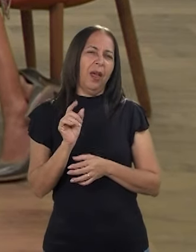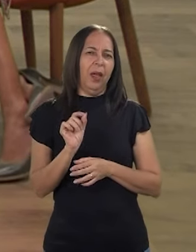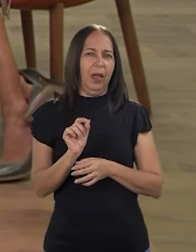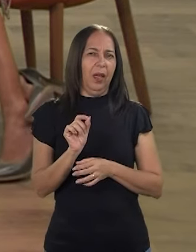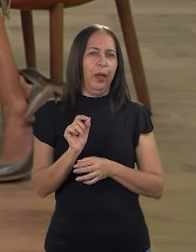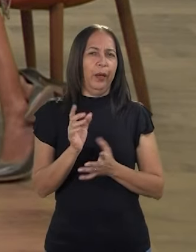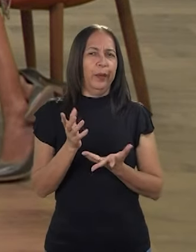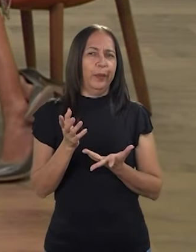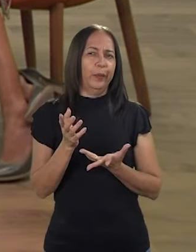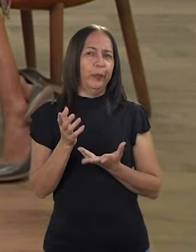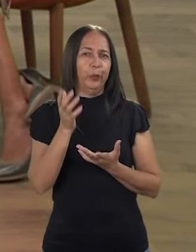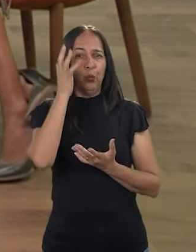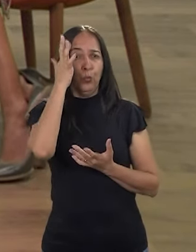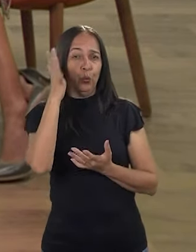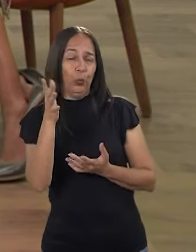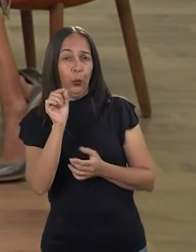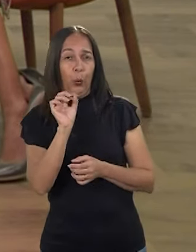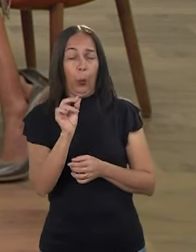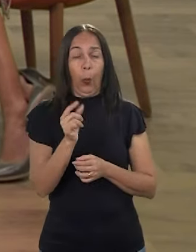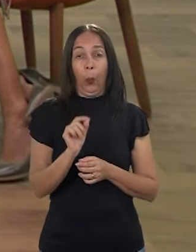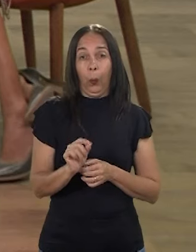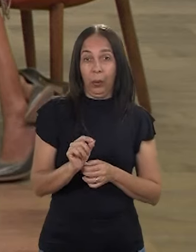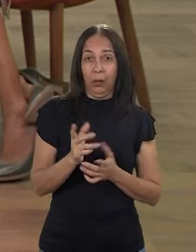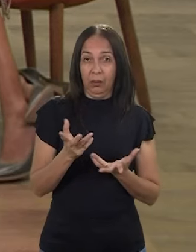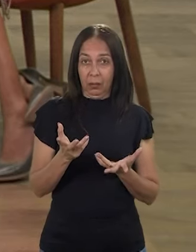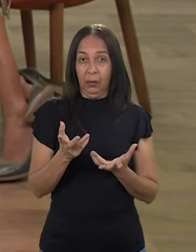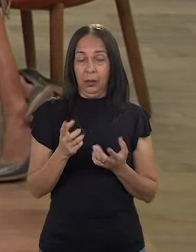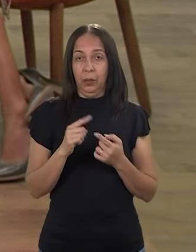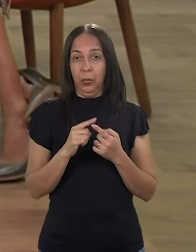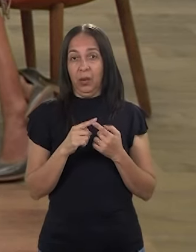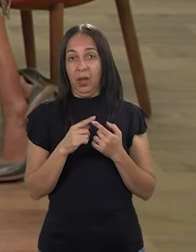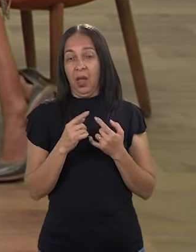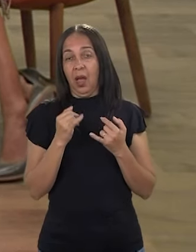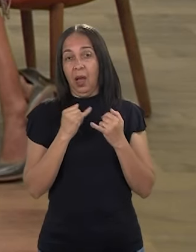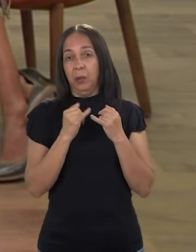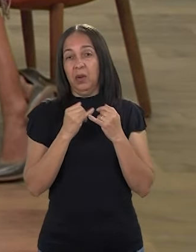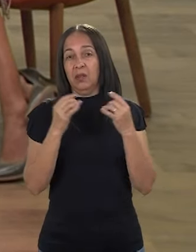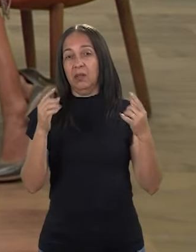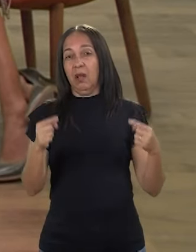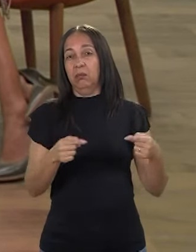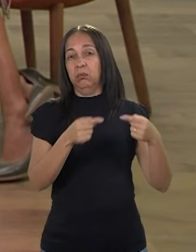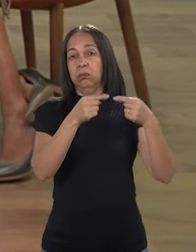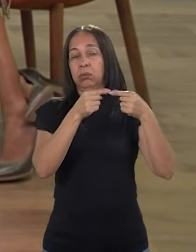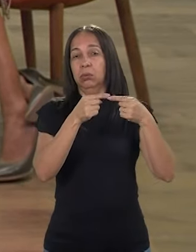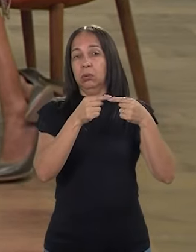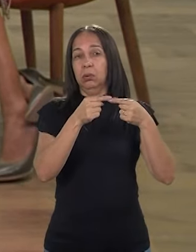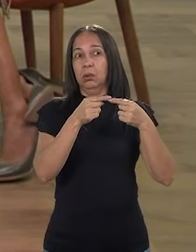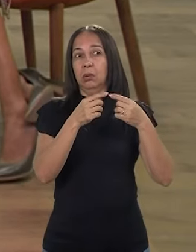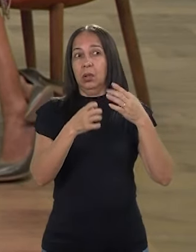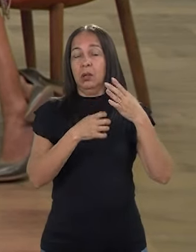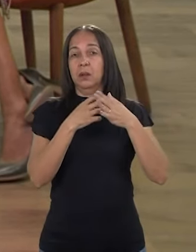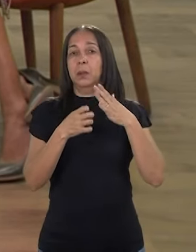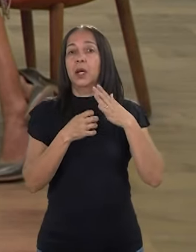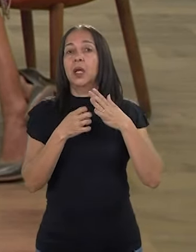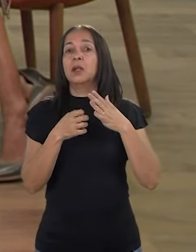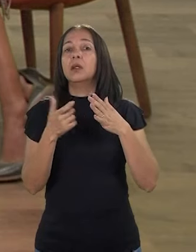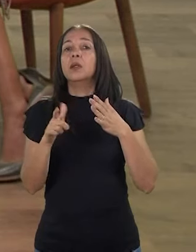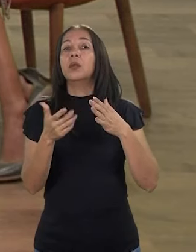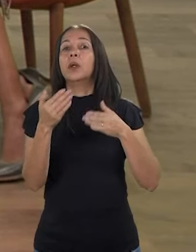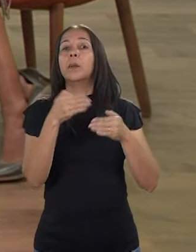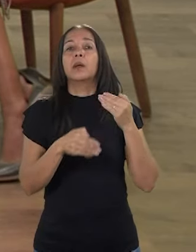equivocada viajei muito na maionese porque me parece tá muito de certa forma muito associado assim e na mão muito das empresas né Sem